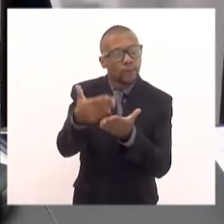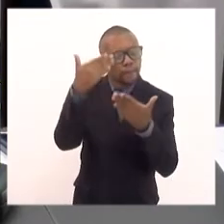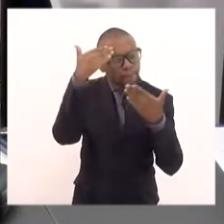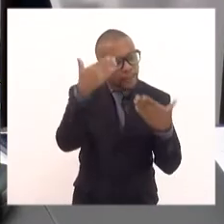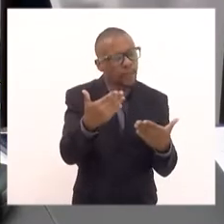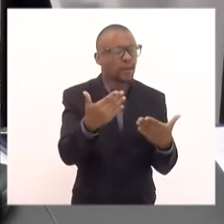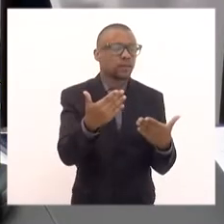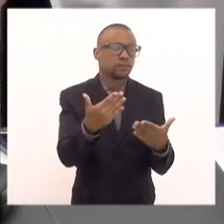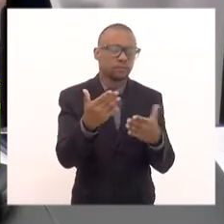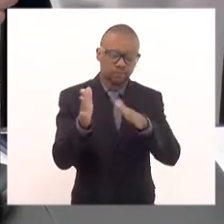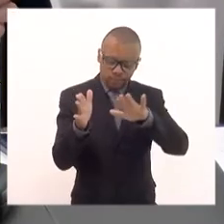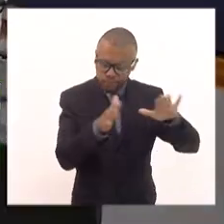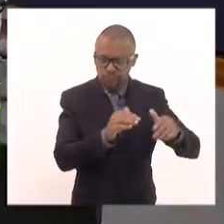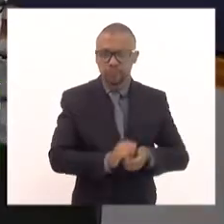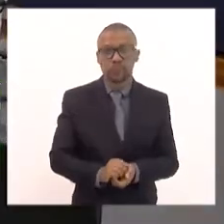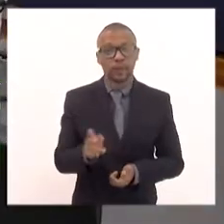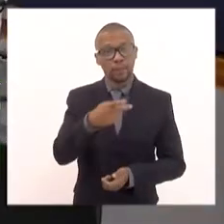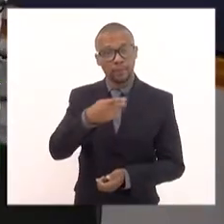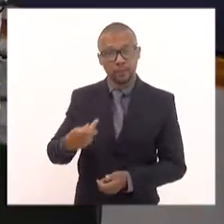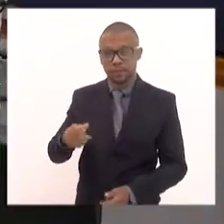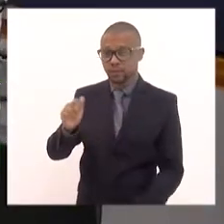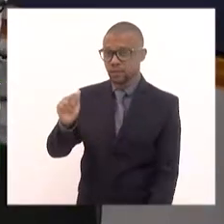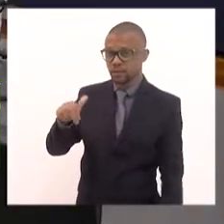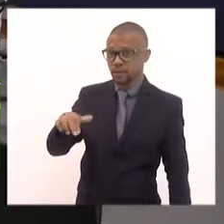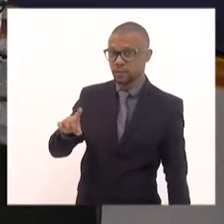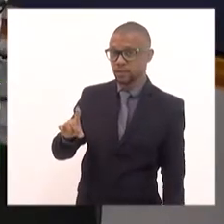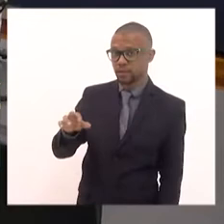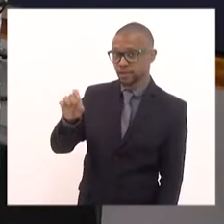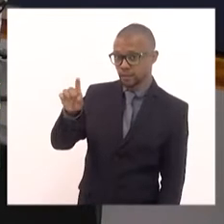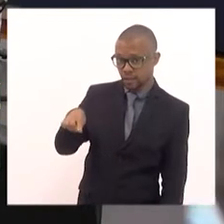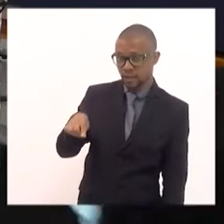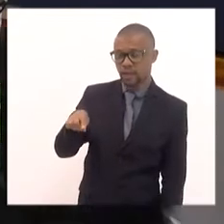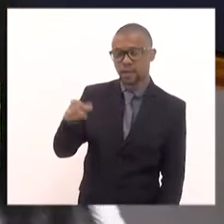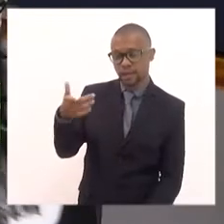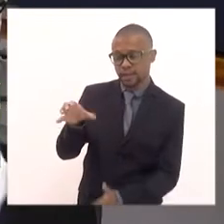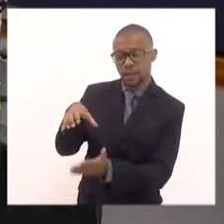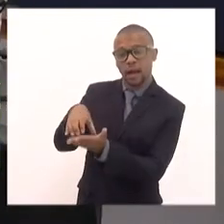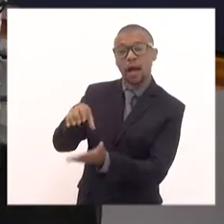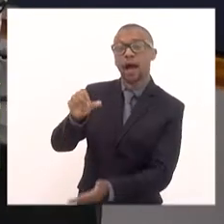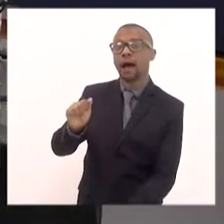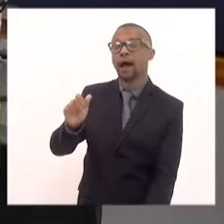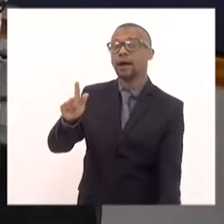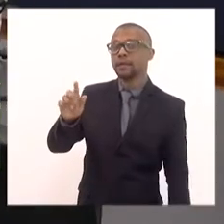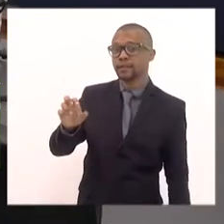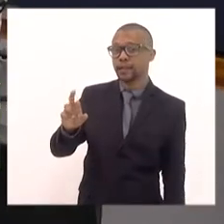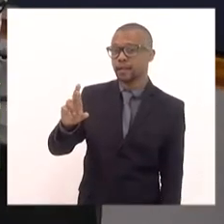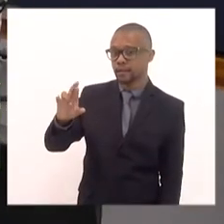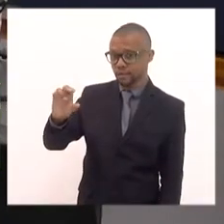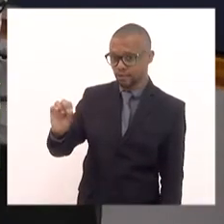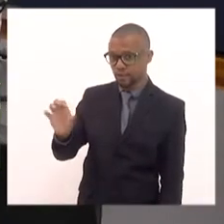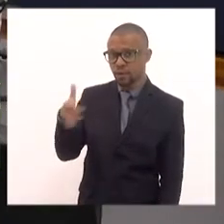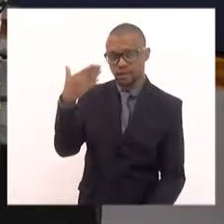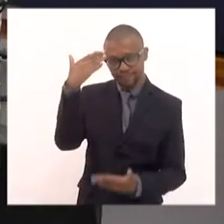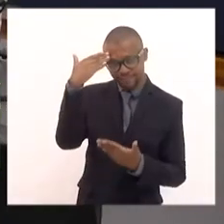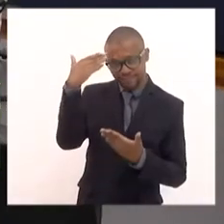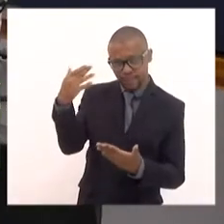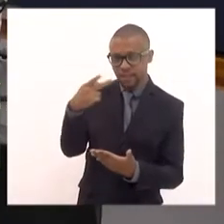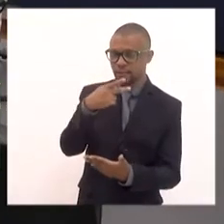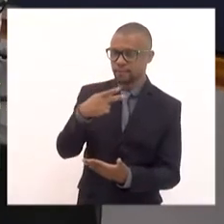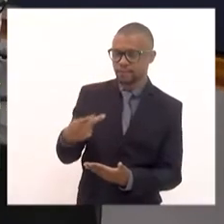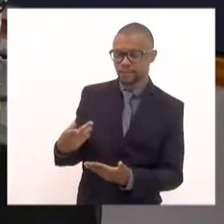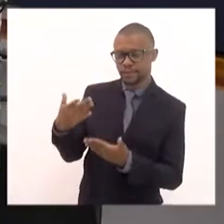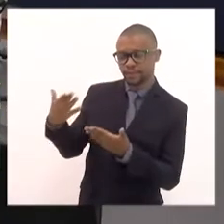Lenira. Presidente André Vila, que é o presidente da AGRIO. Oi, Quero Lenira. agradecer a presença do Você presidente André precisa Vila e falar, sua é